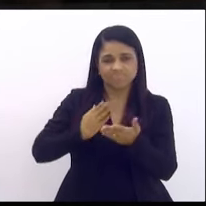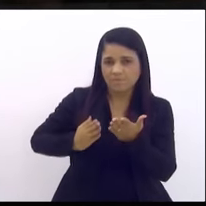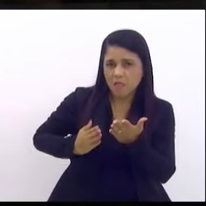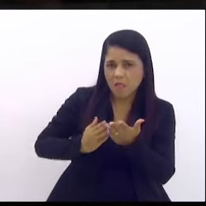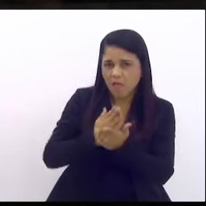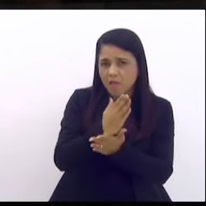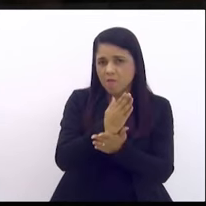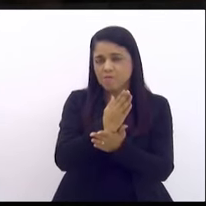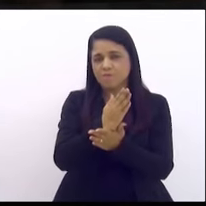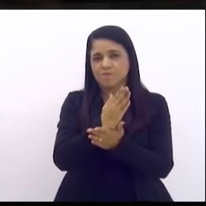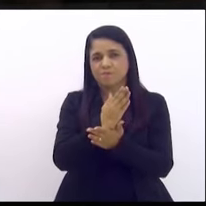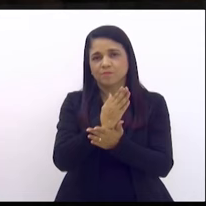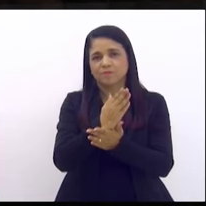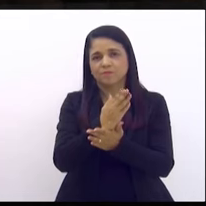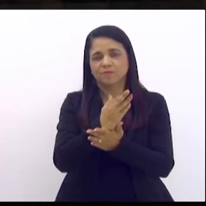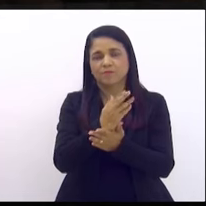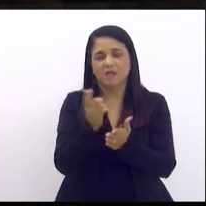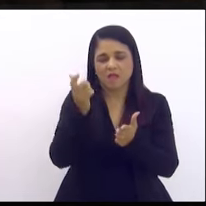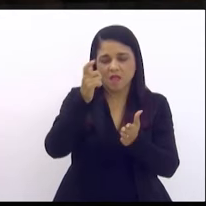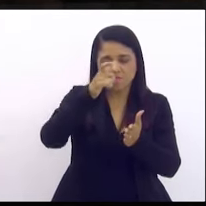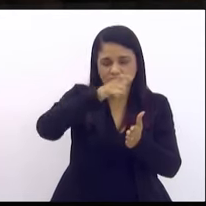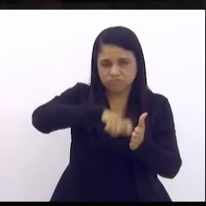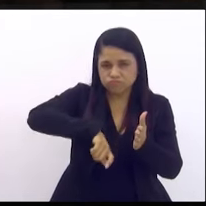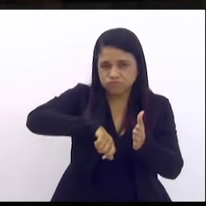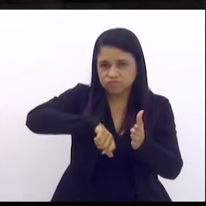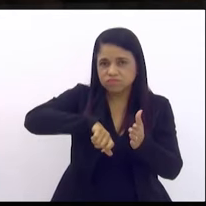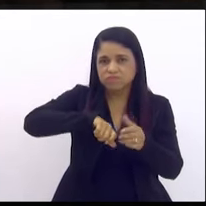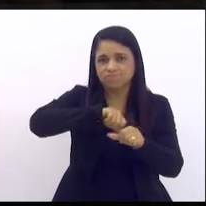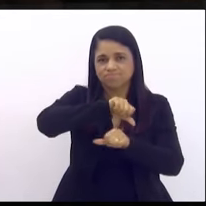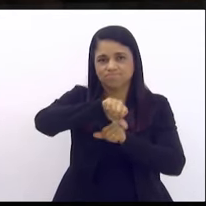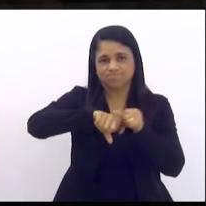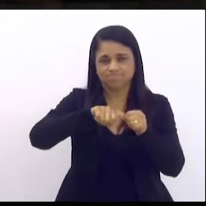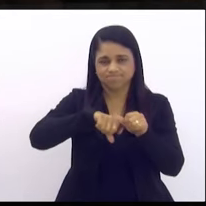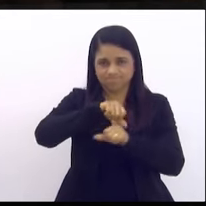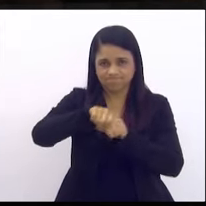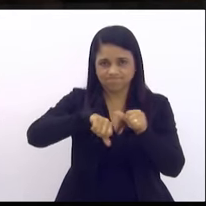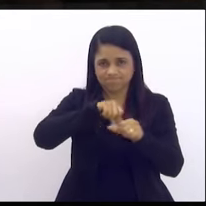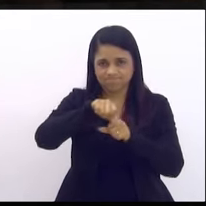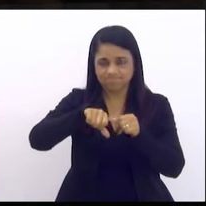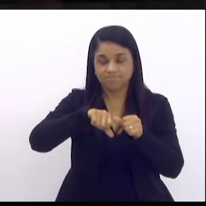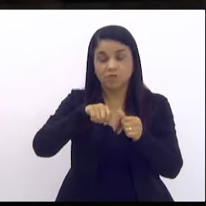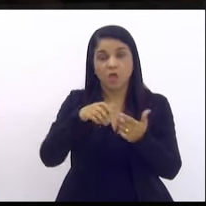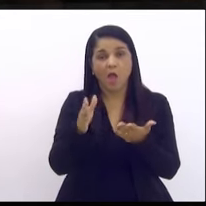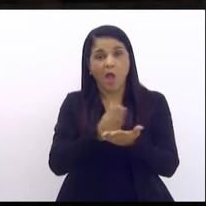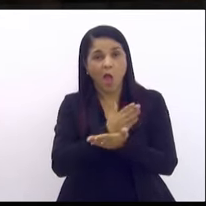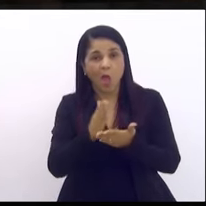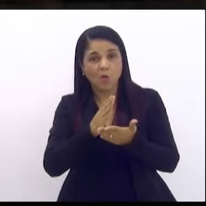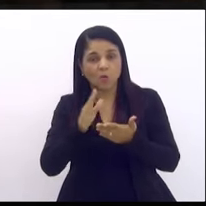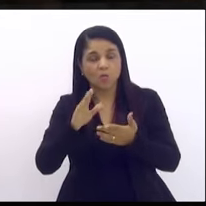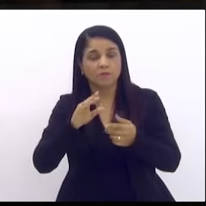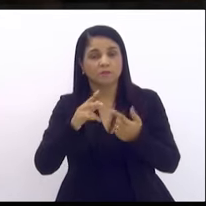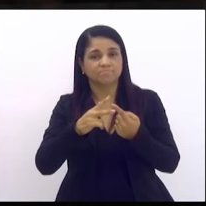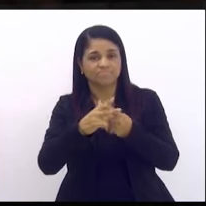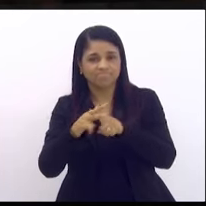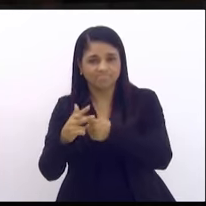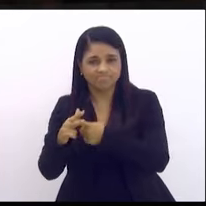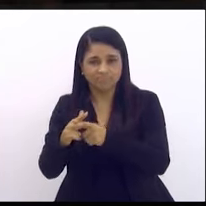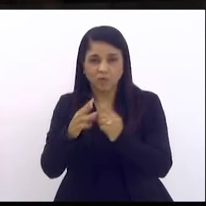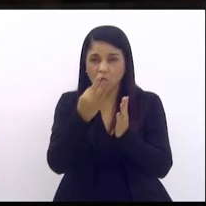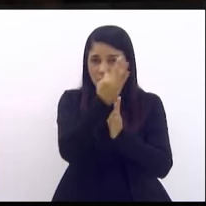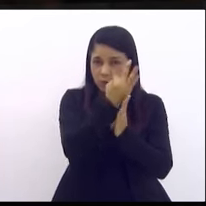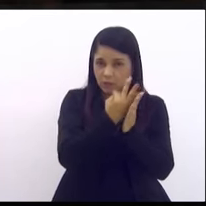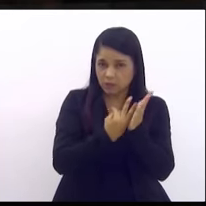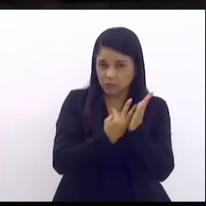aprovado a reforma tributária com algumas modificações em relação ao texto original